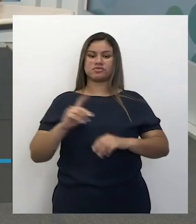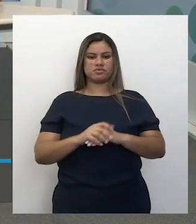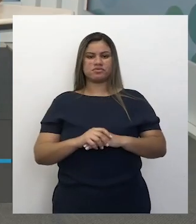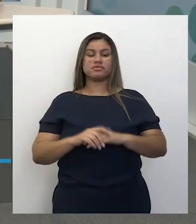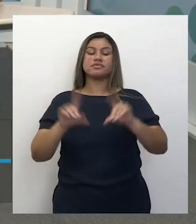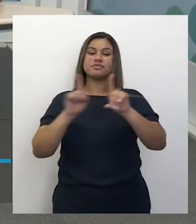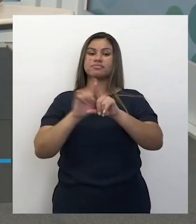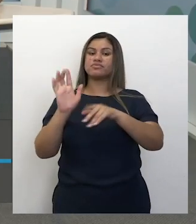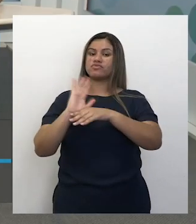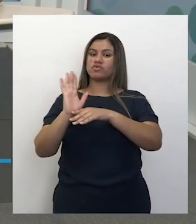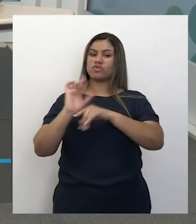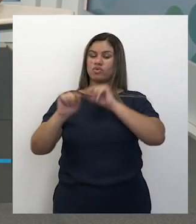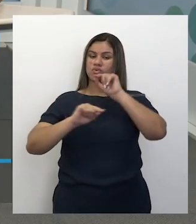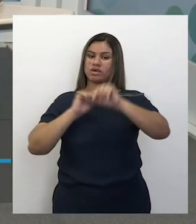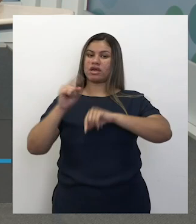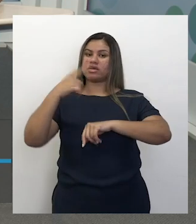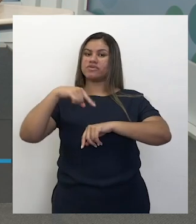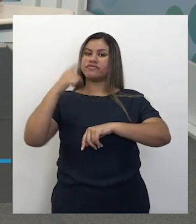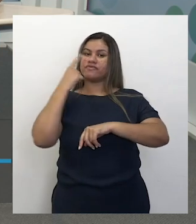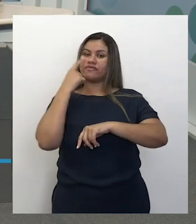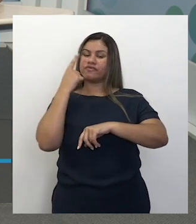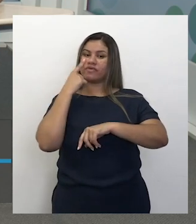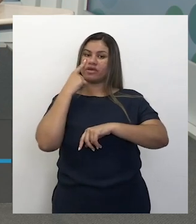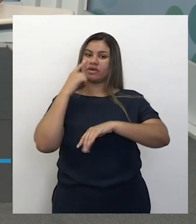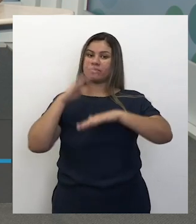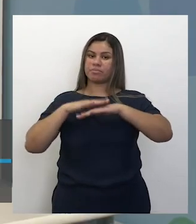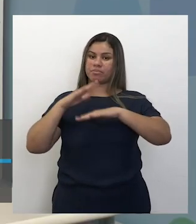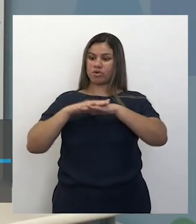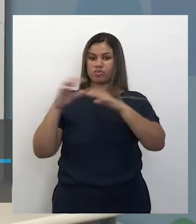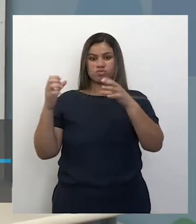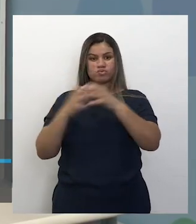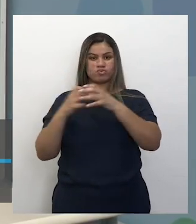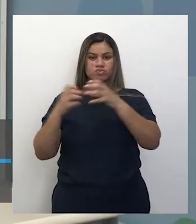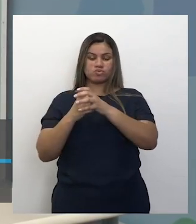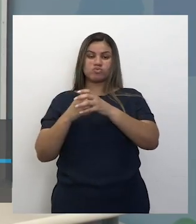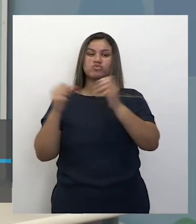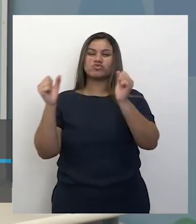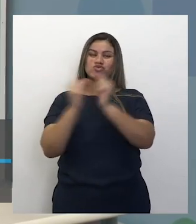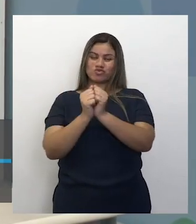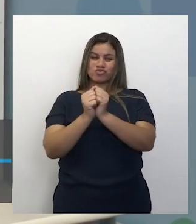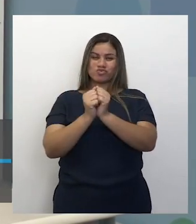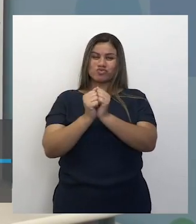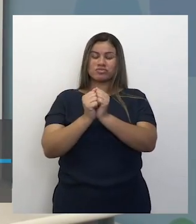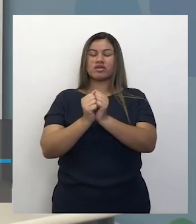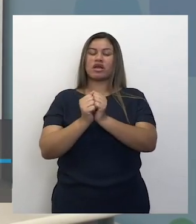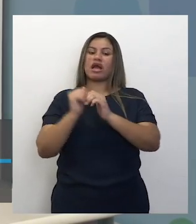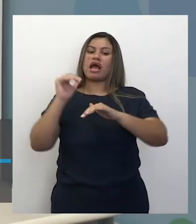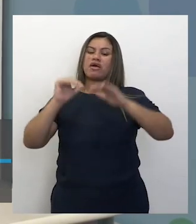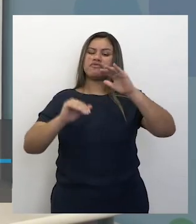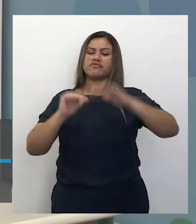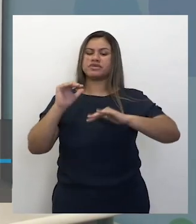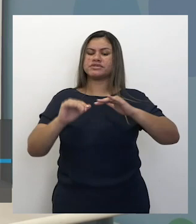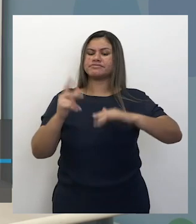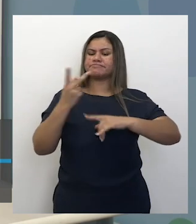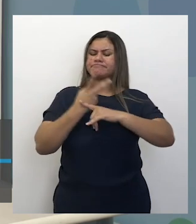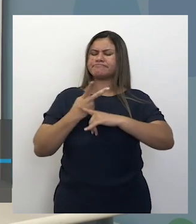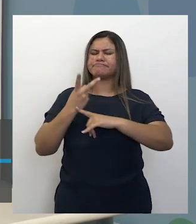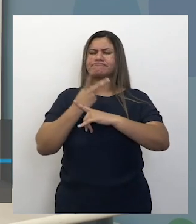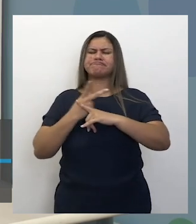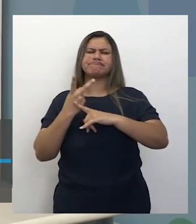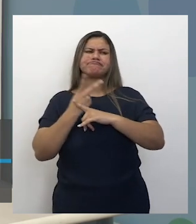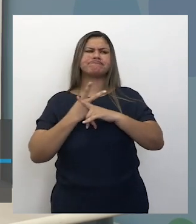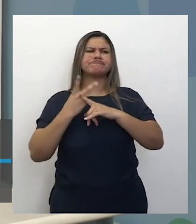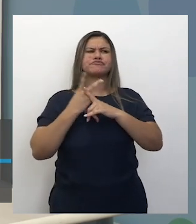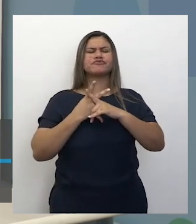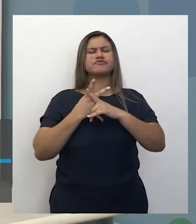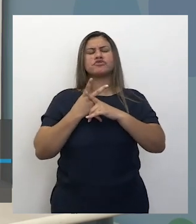primeiro vídeo, professor, a gente vê também a questão do trabalho em equipe, Sim. não é? Às vezes, a gente buscando informações com outros